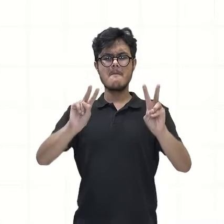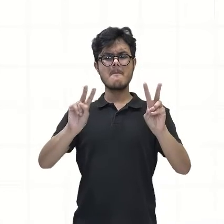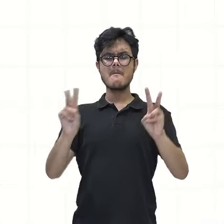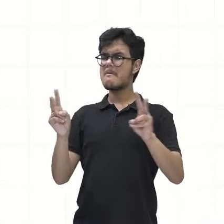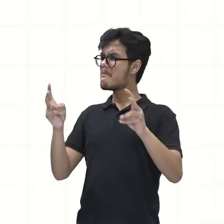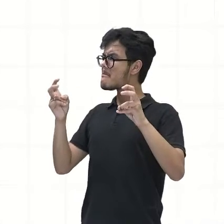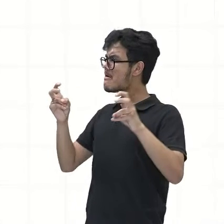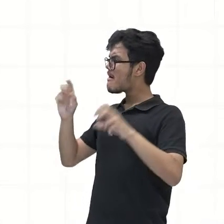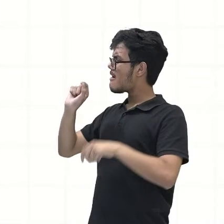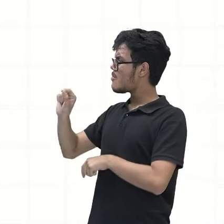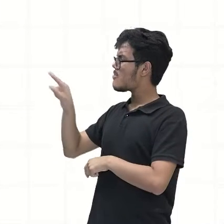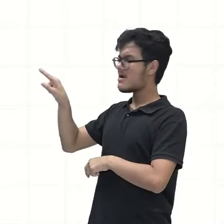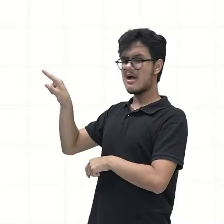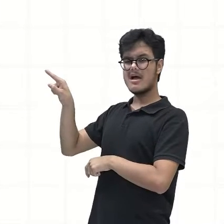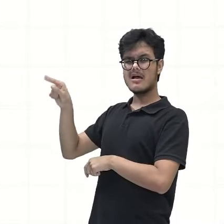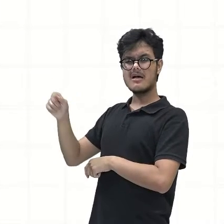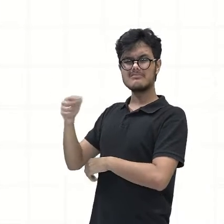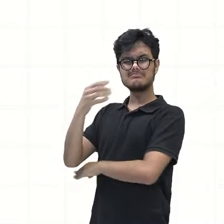por exemplo,